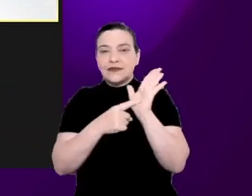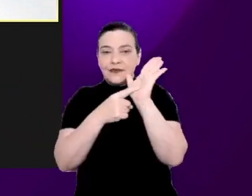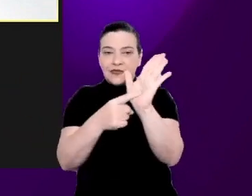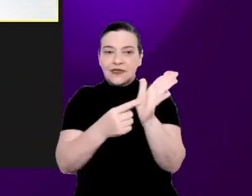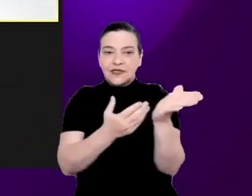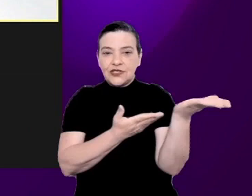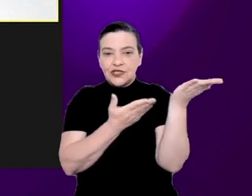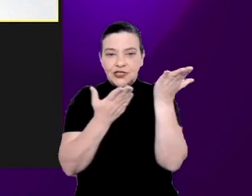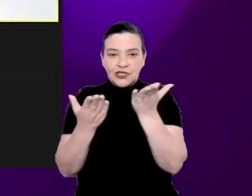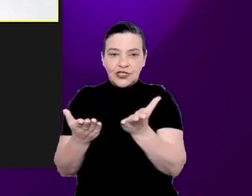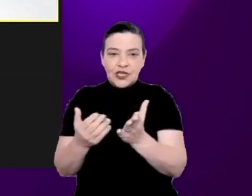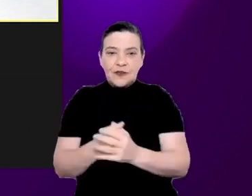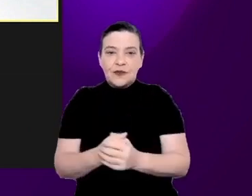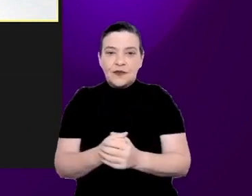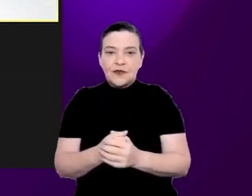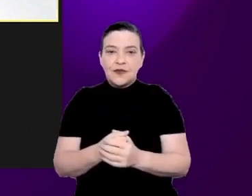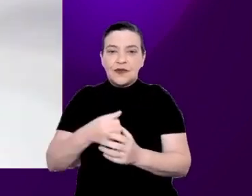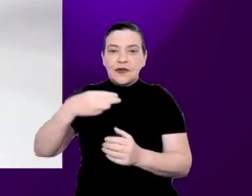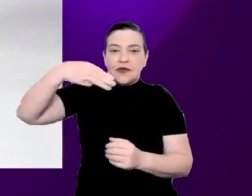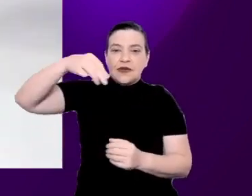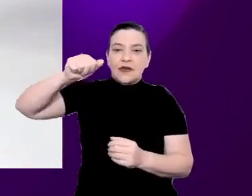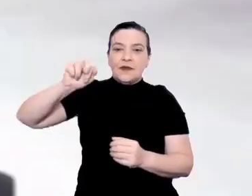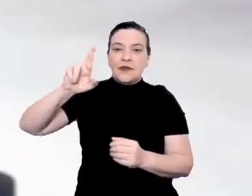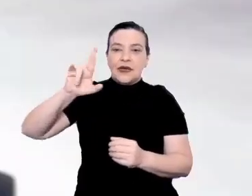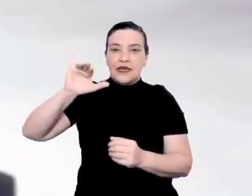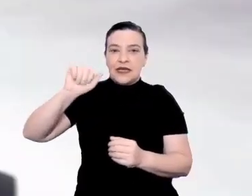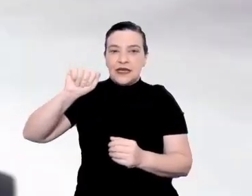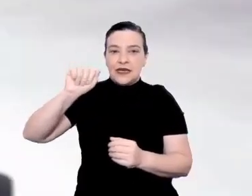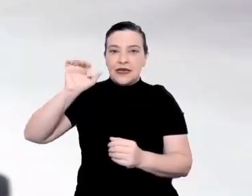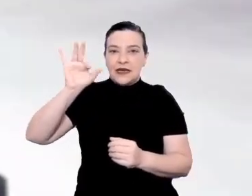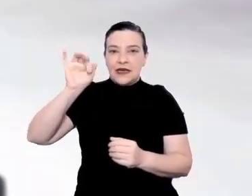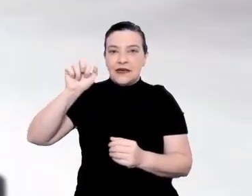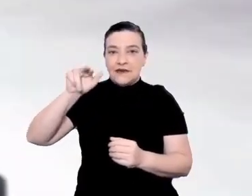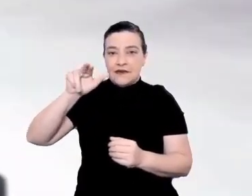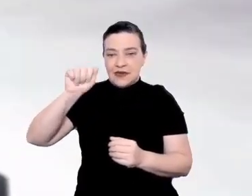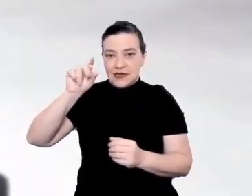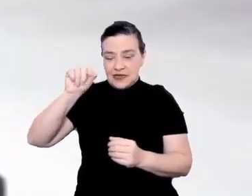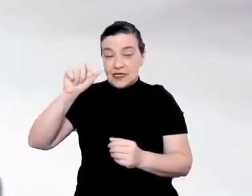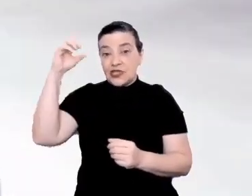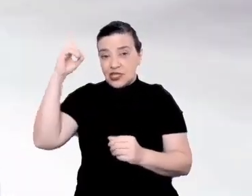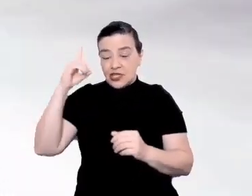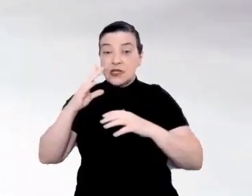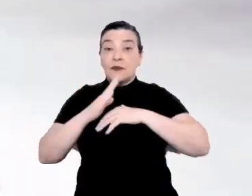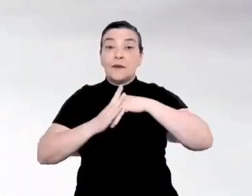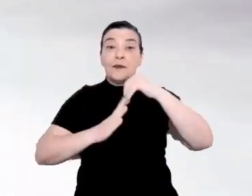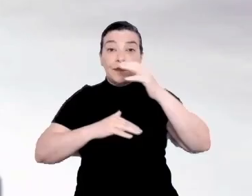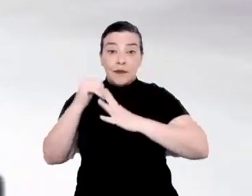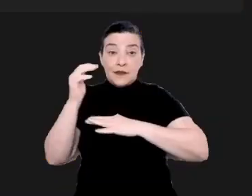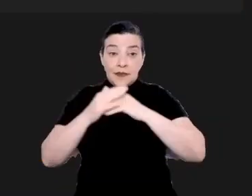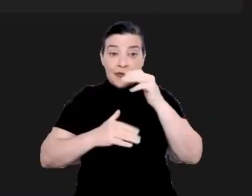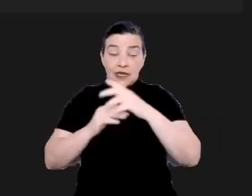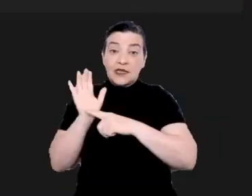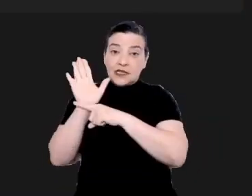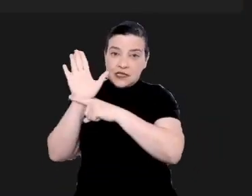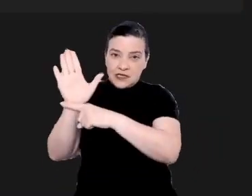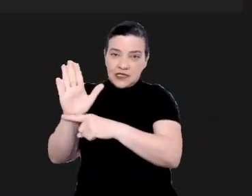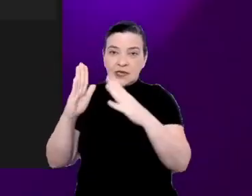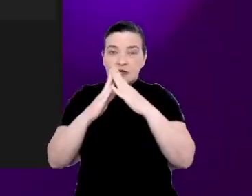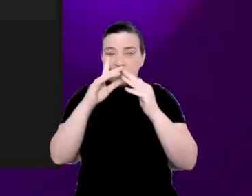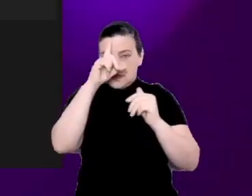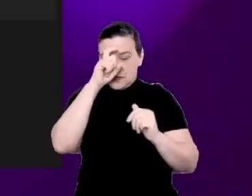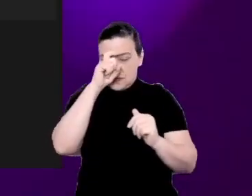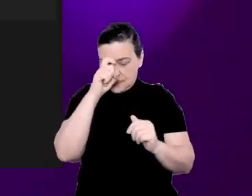chamo aqui a Maria Fernanda Gatti, que é diretora de práticas assistenciais do Hospital Samaritano